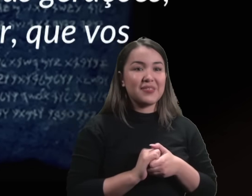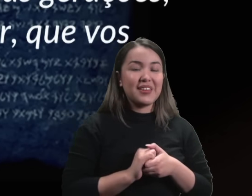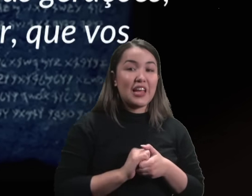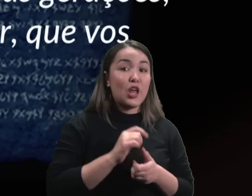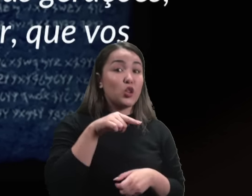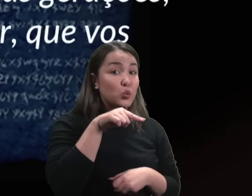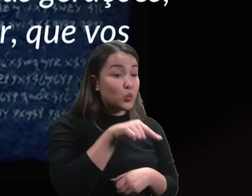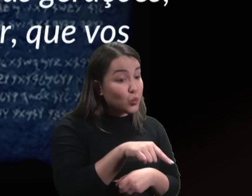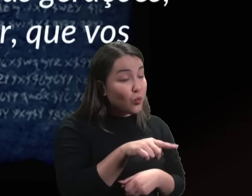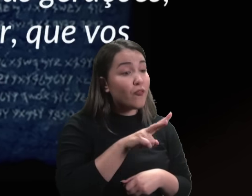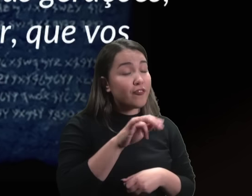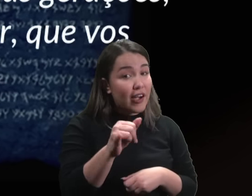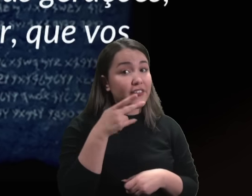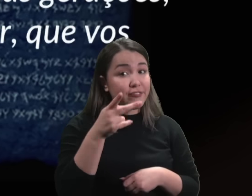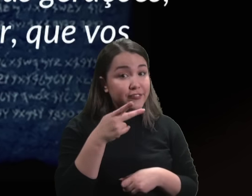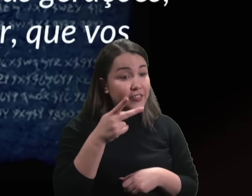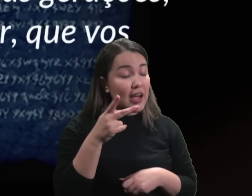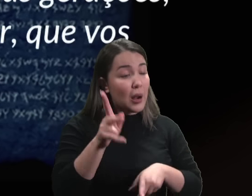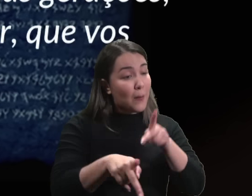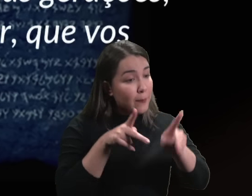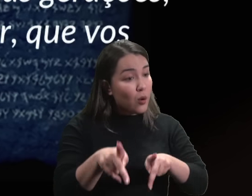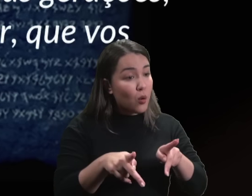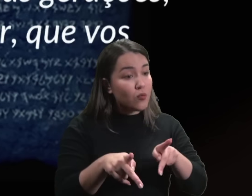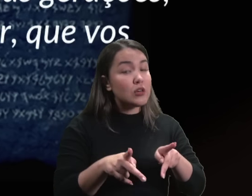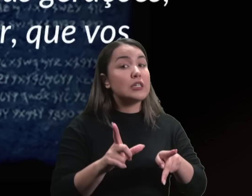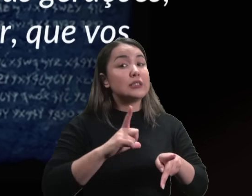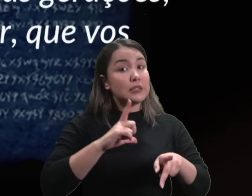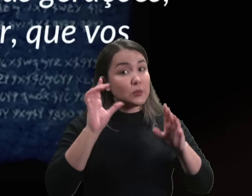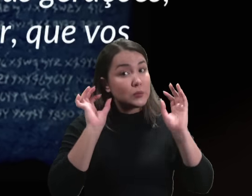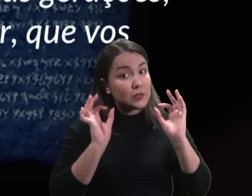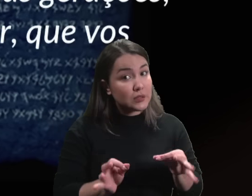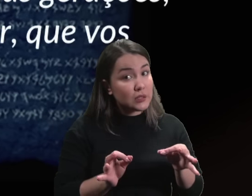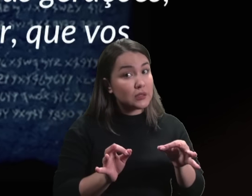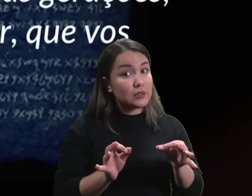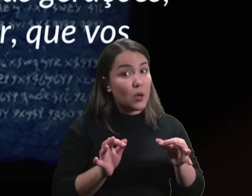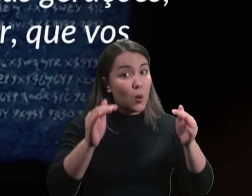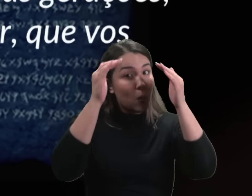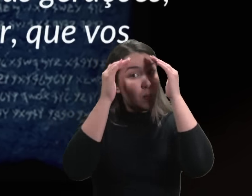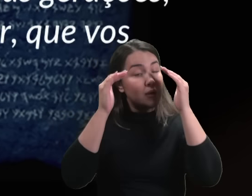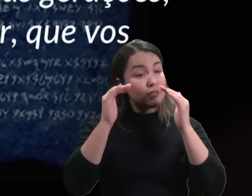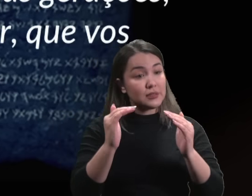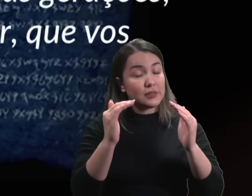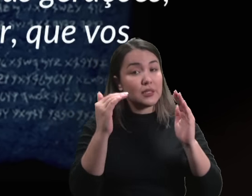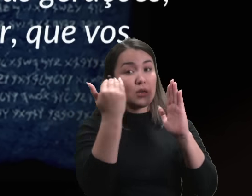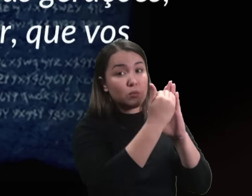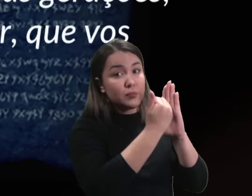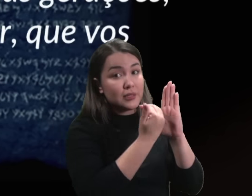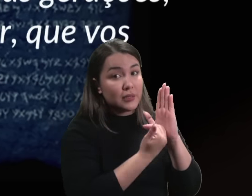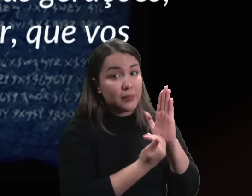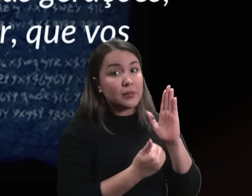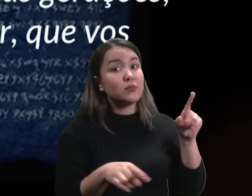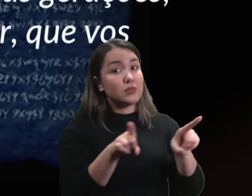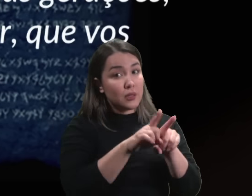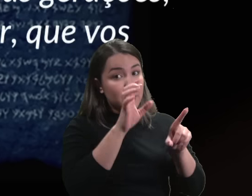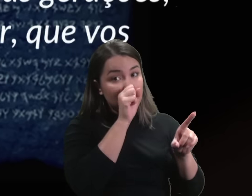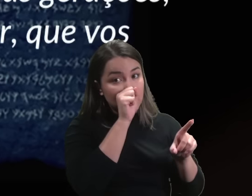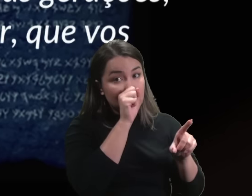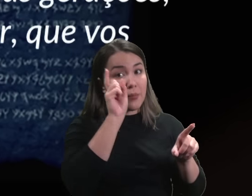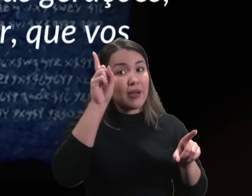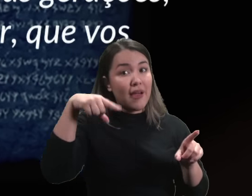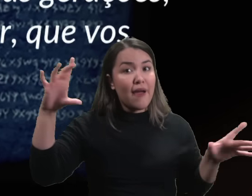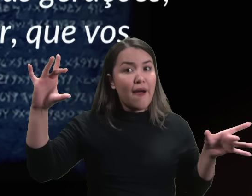pois falarás aos filhos de Israel e lhes dirás certamente guardarei os meus sábados Pois é sinal entre mim